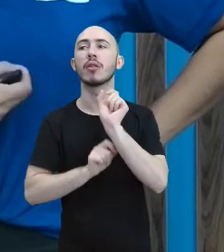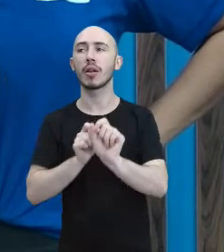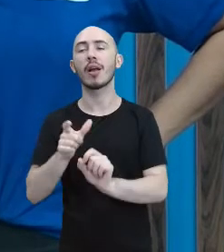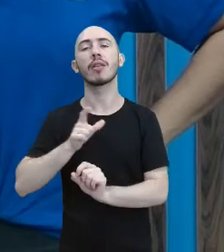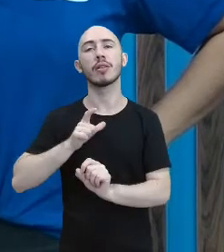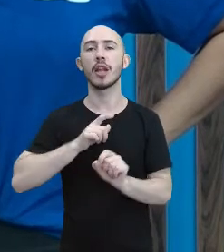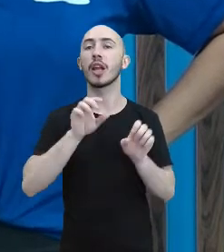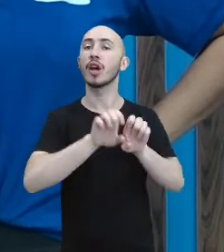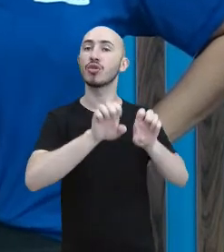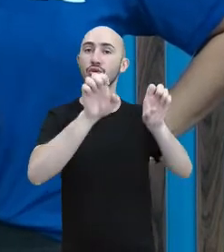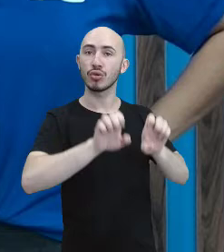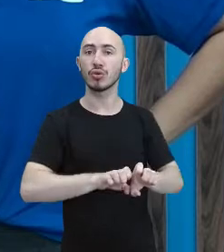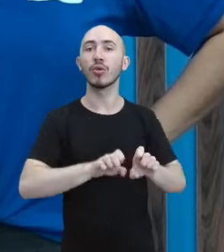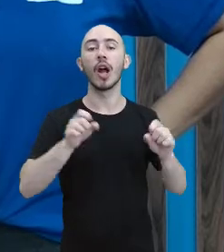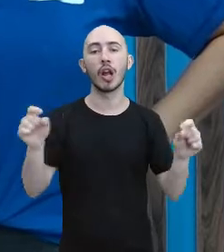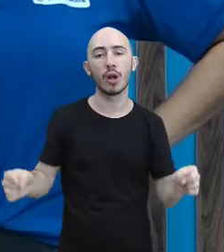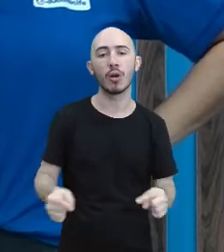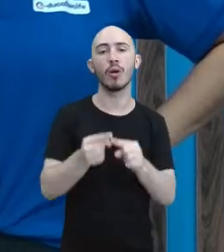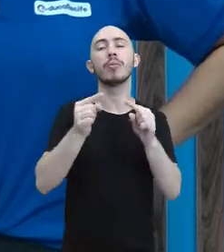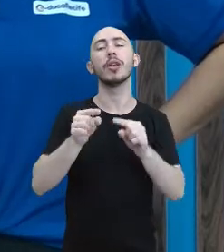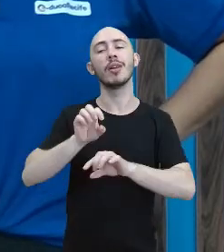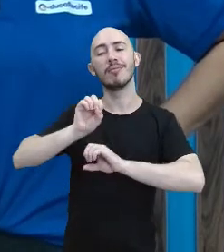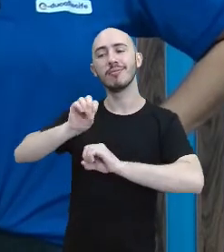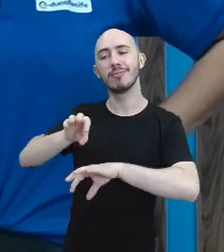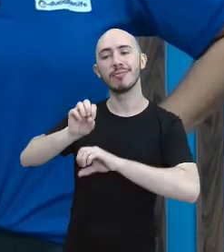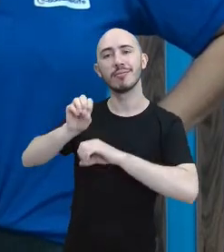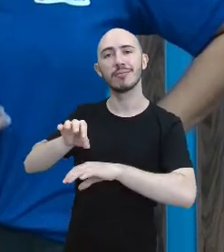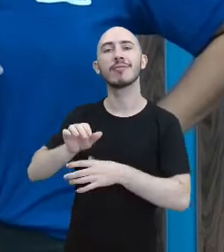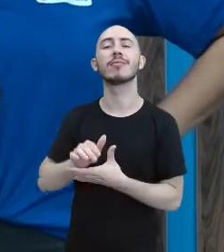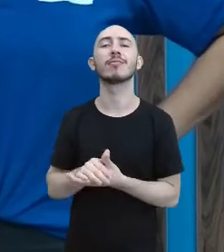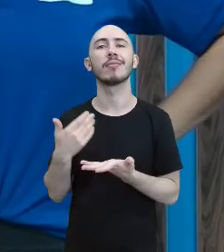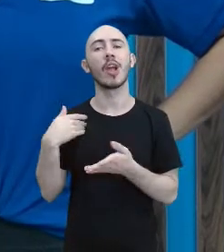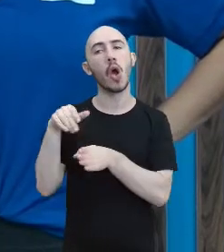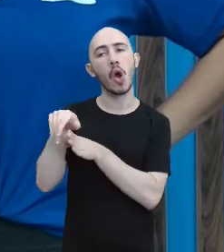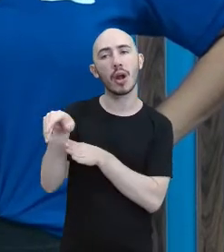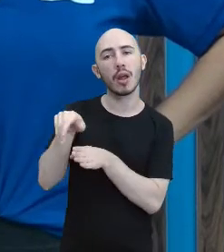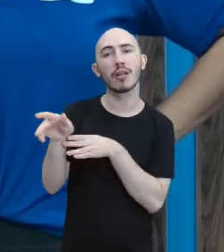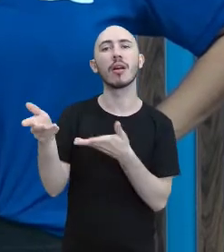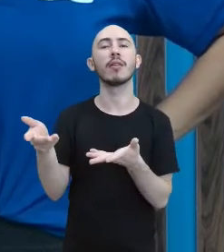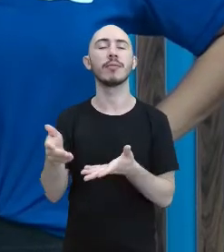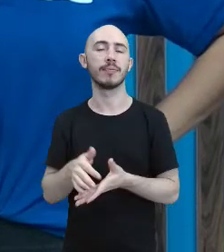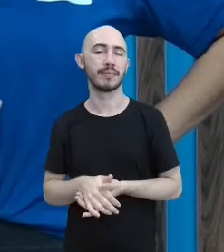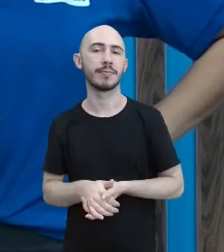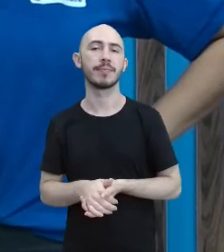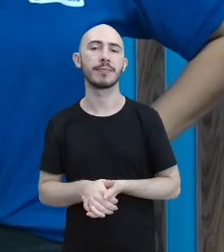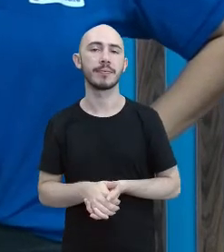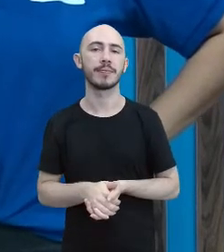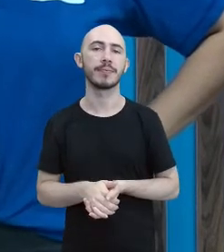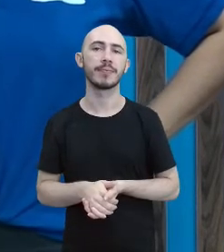sua estrutura a função de instruir, de orientar.